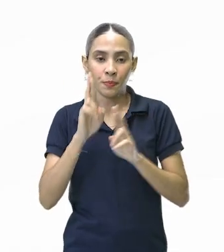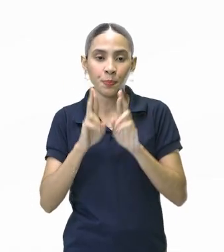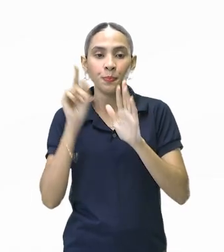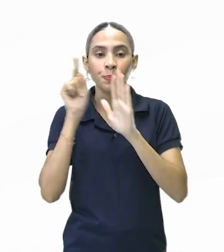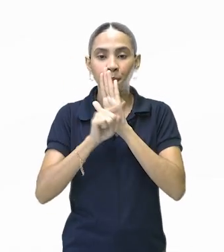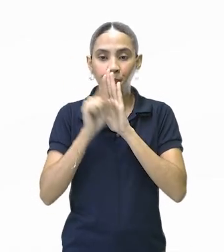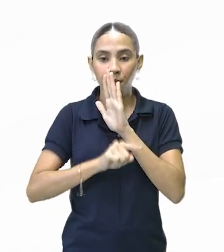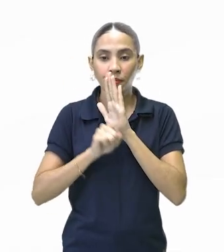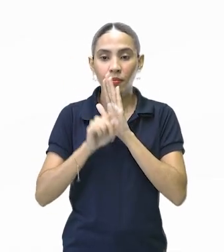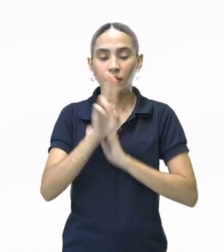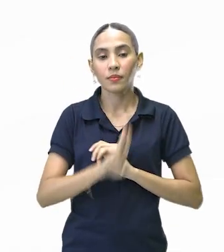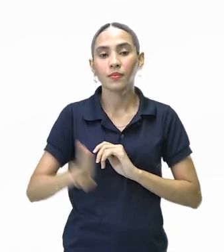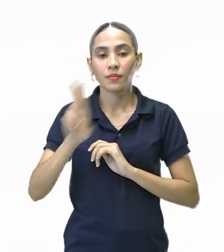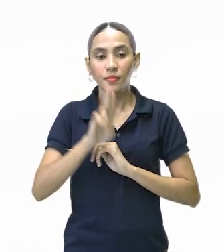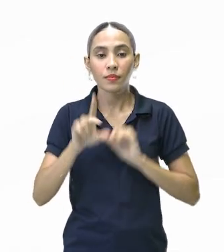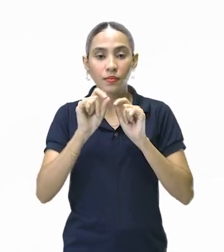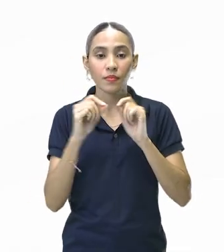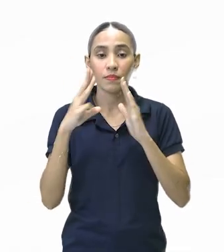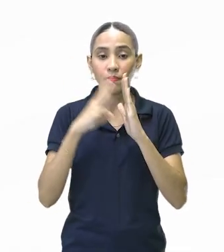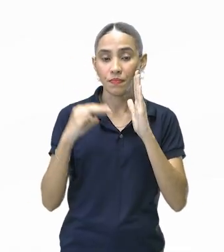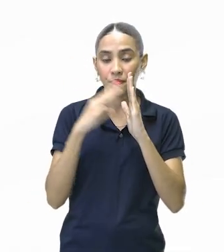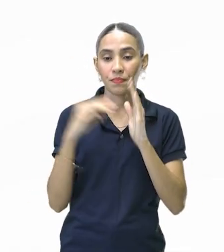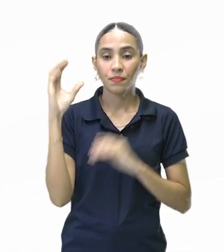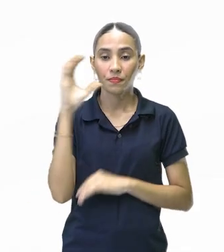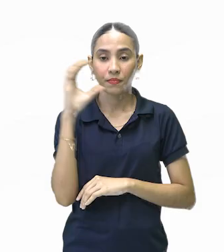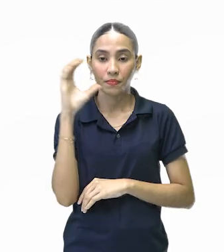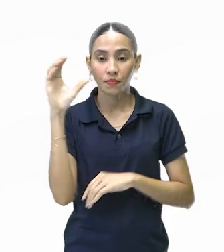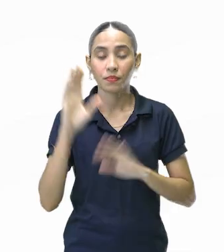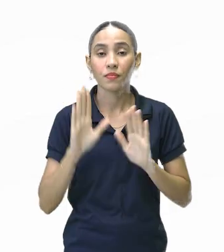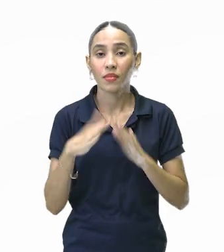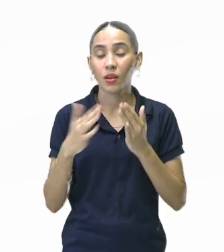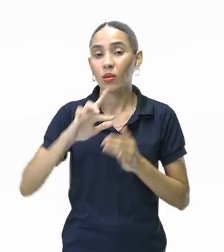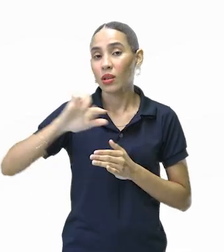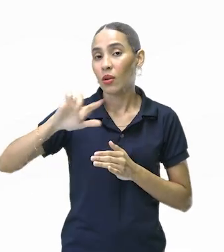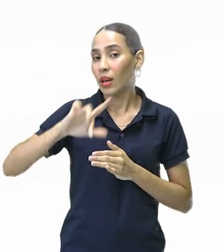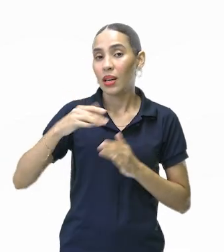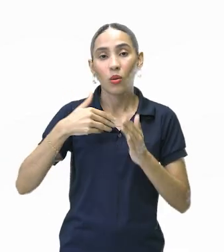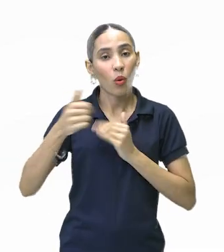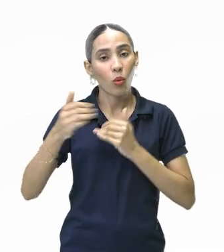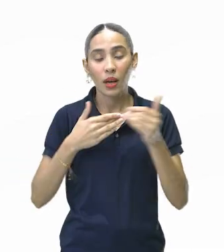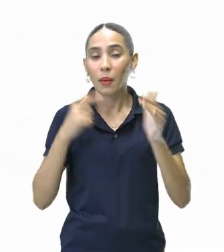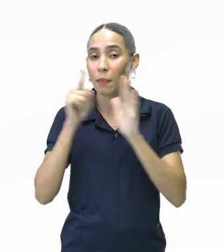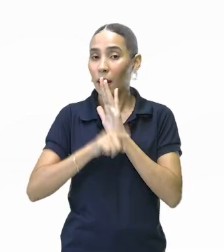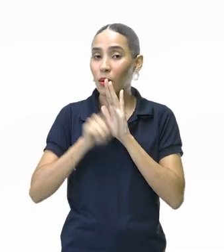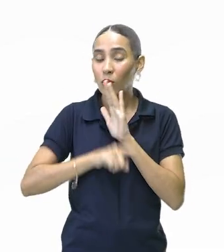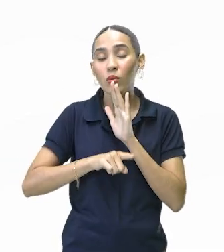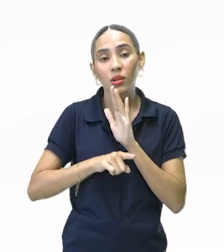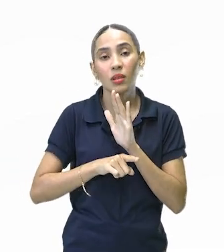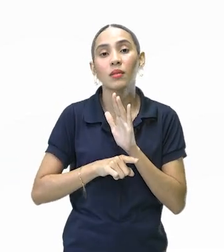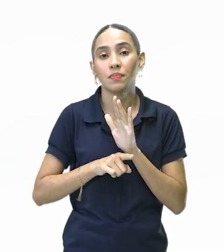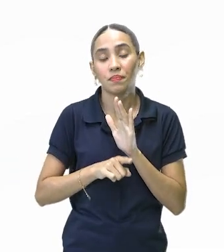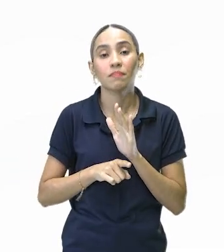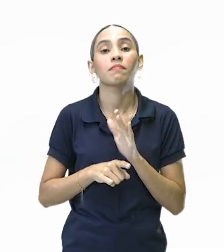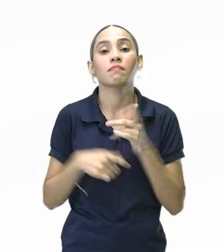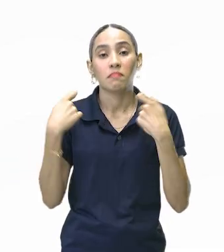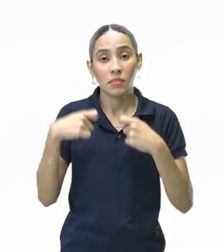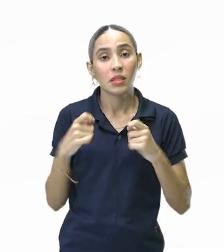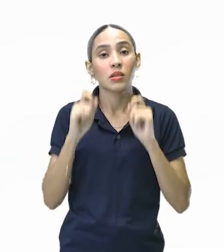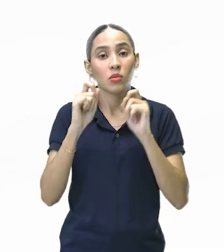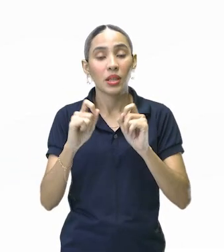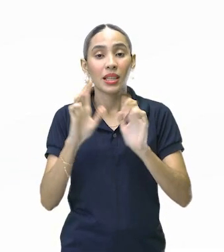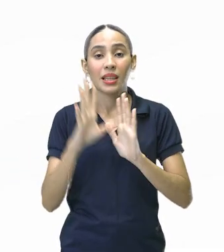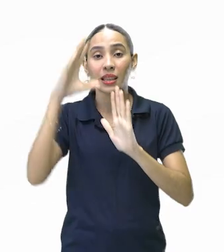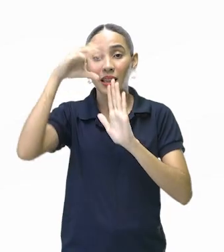para perguntas usando o método científico. Então, não é qualquer pergunta, nem é de qualquer forma, é dentro